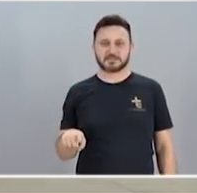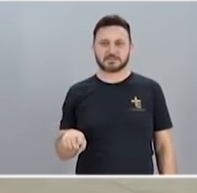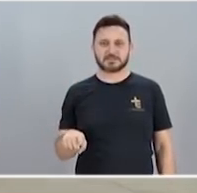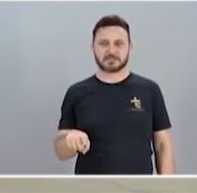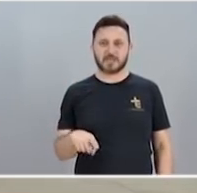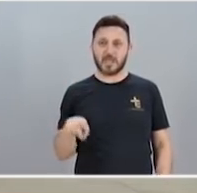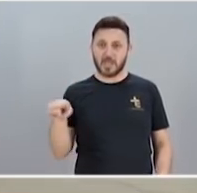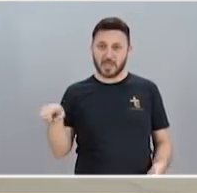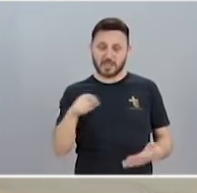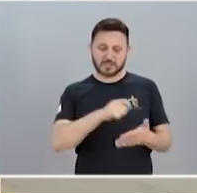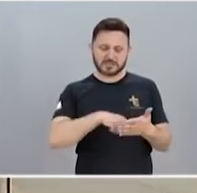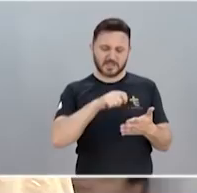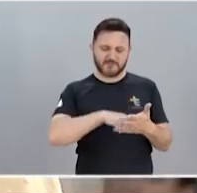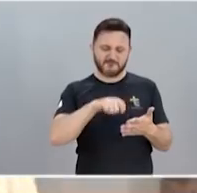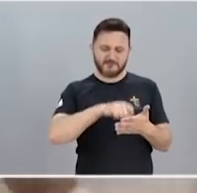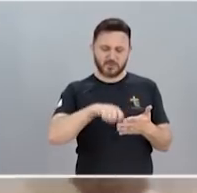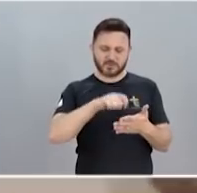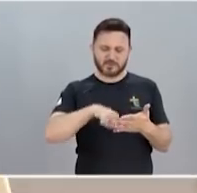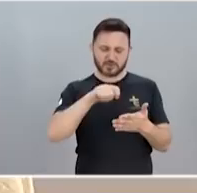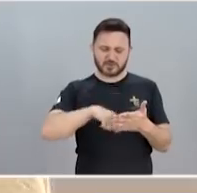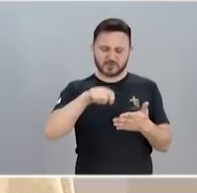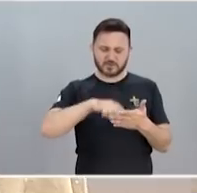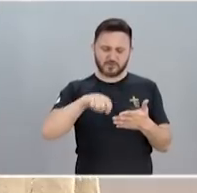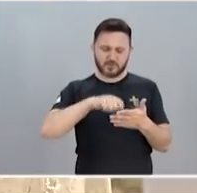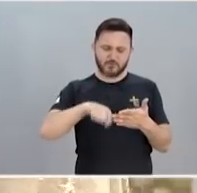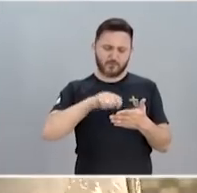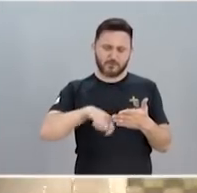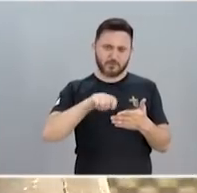que você tiver dúvida na tua fé,